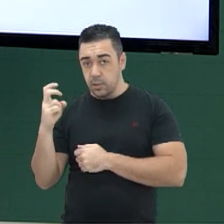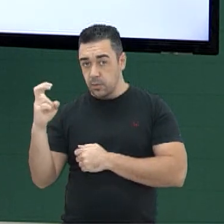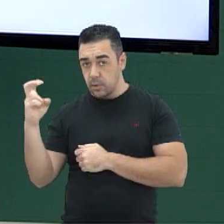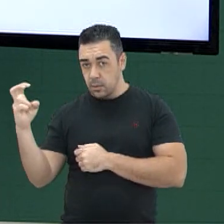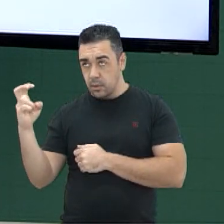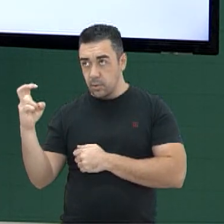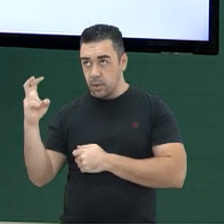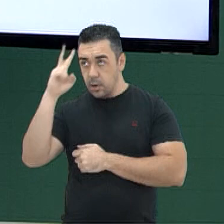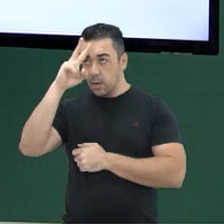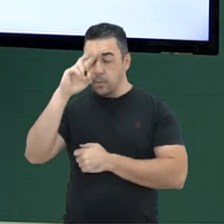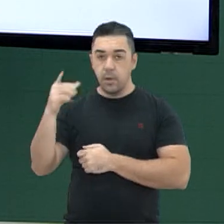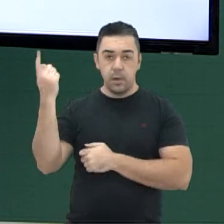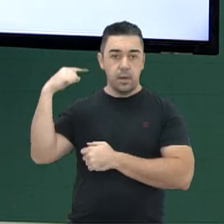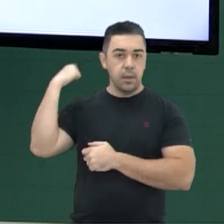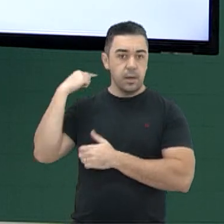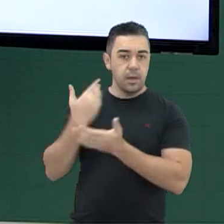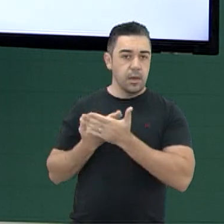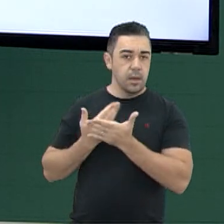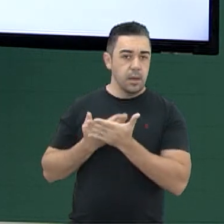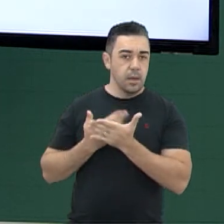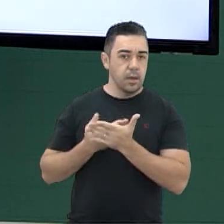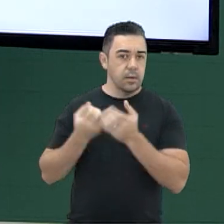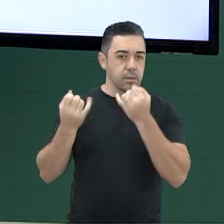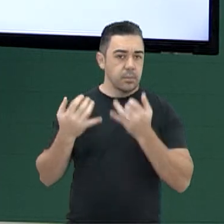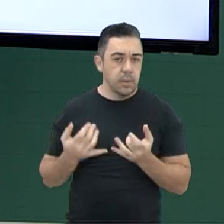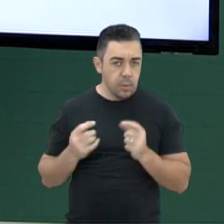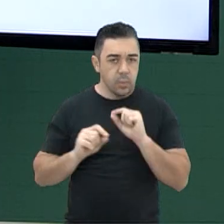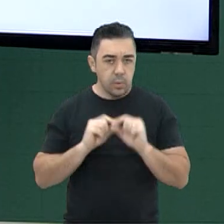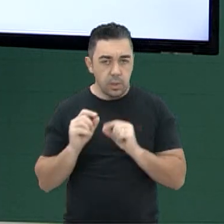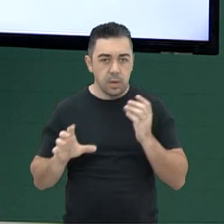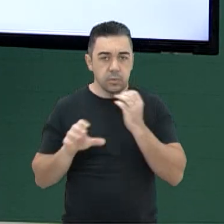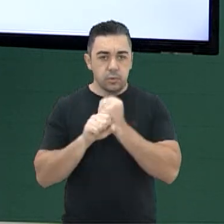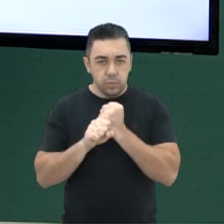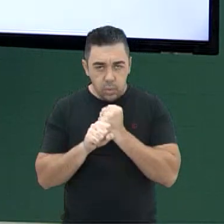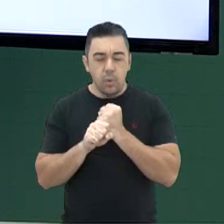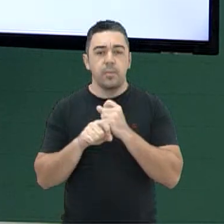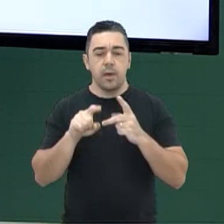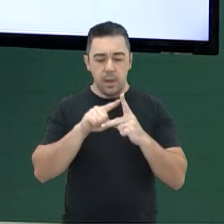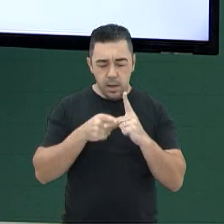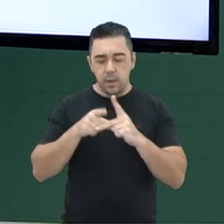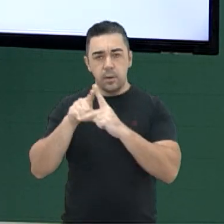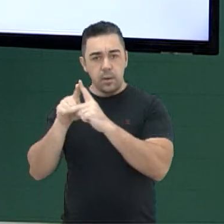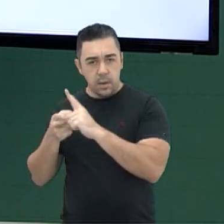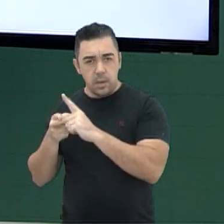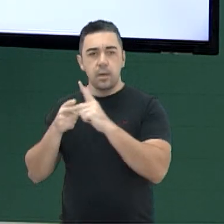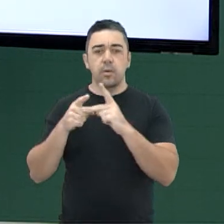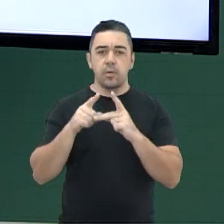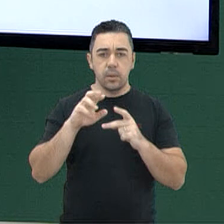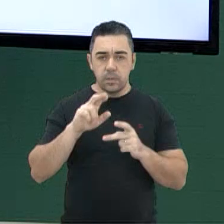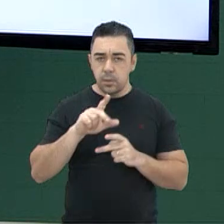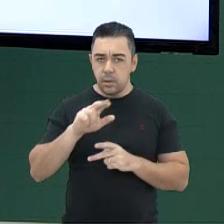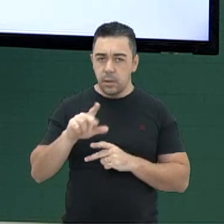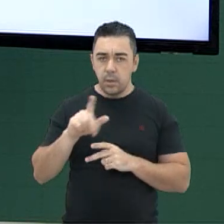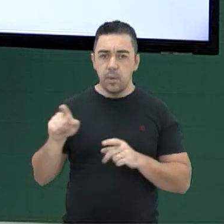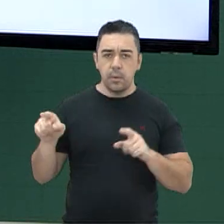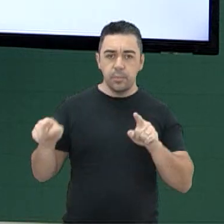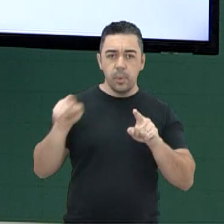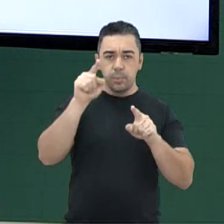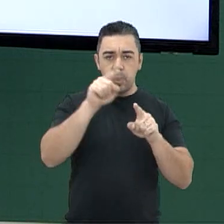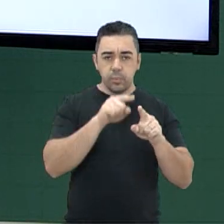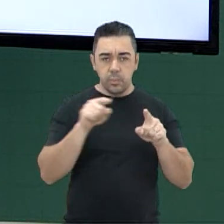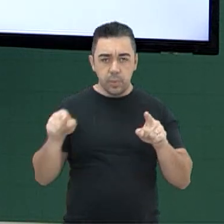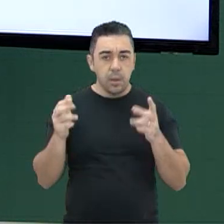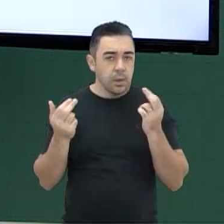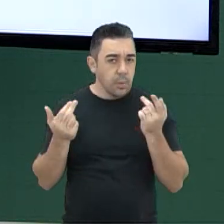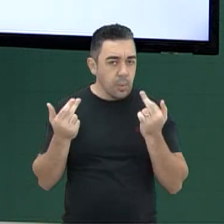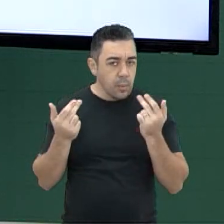podemos voltar à aula passada, que nós falamos sobre a soma de dois ângulos opostos que não são adjacentes, é igual